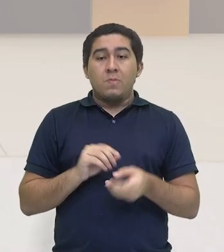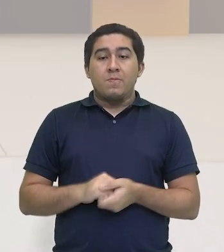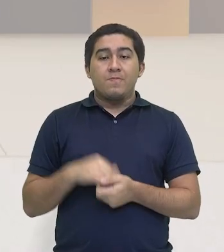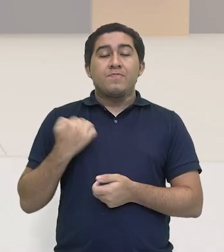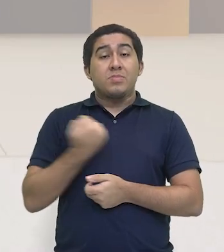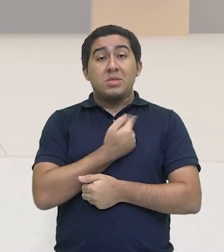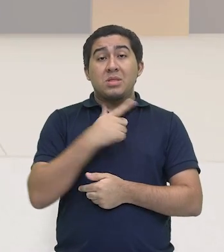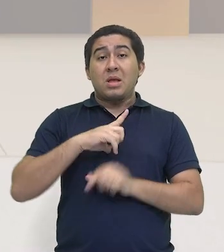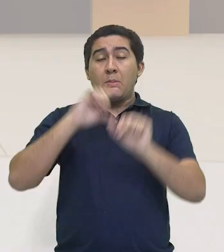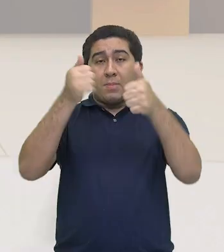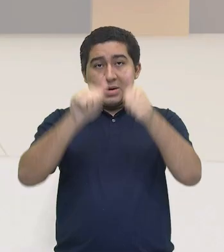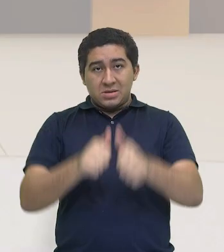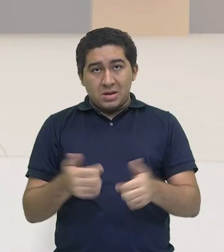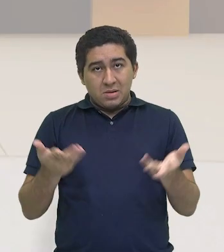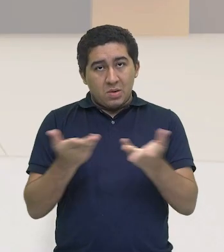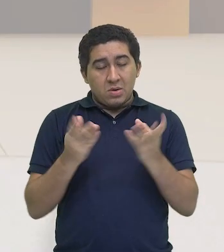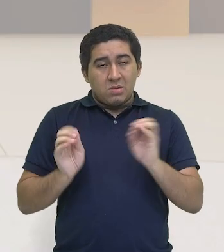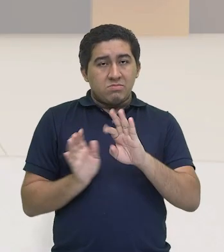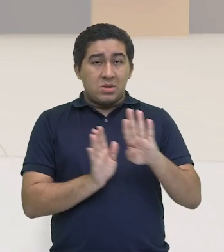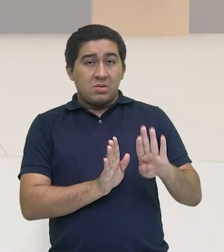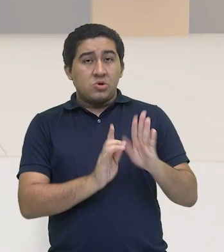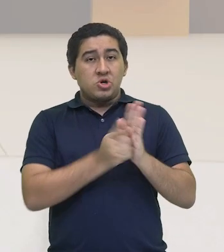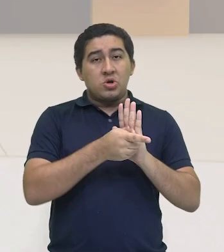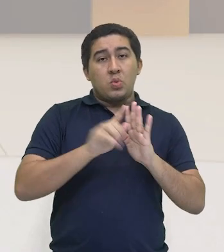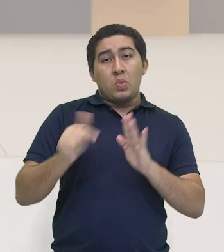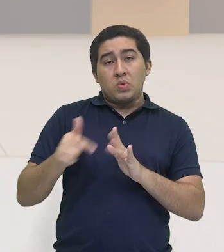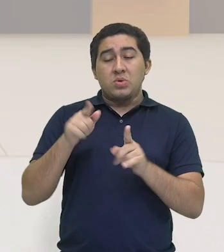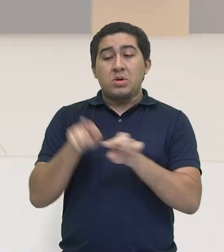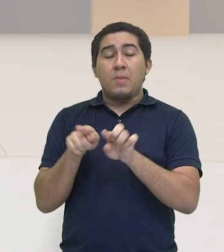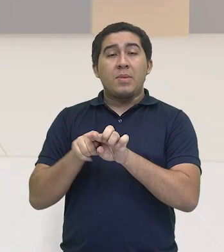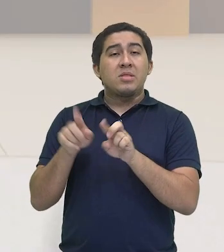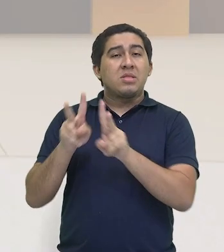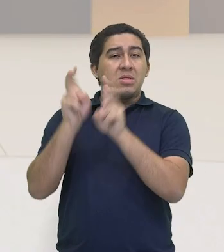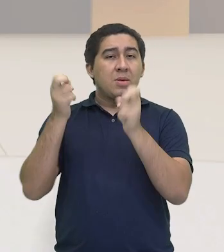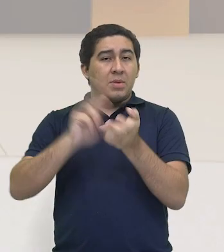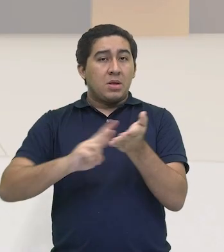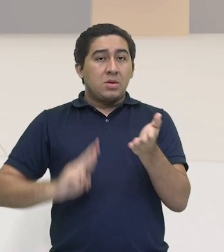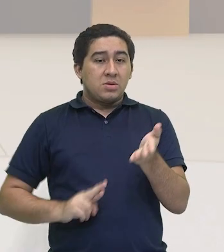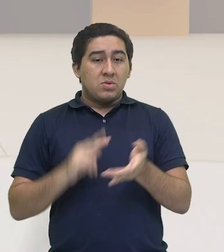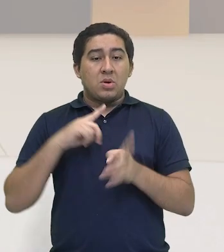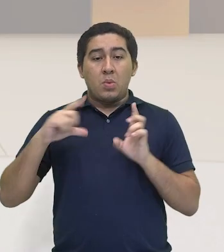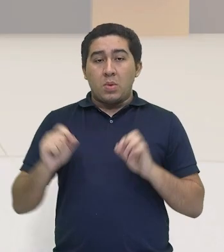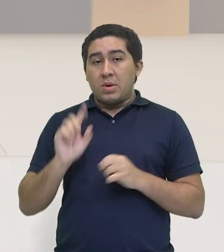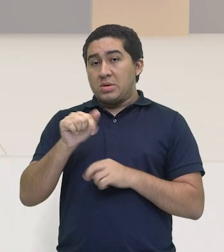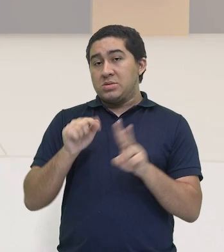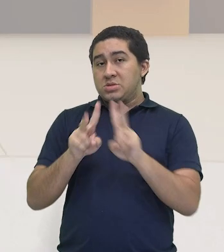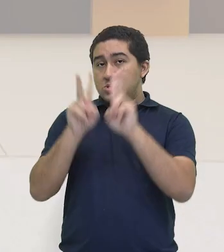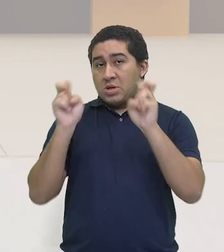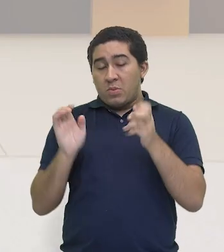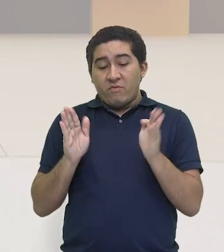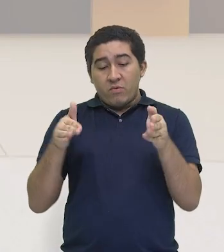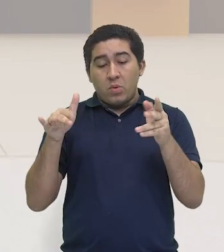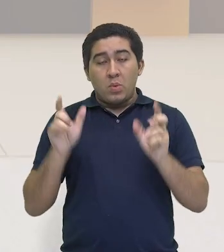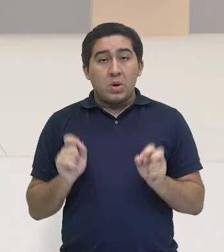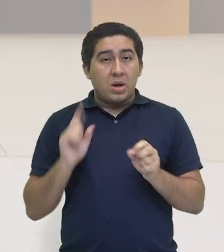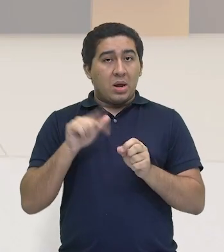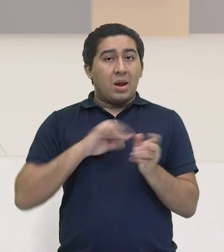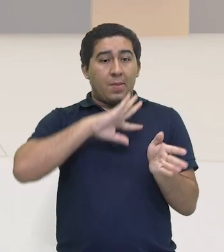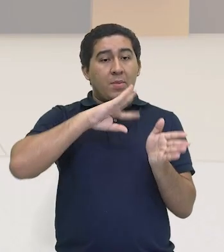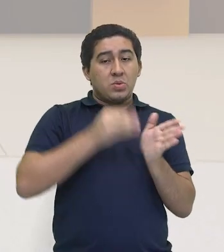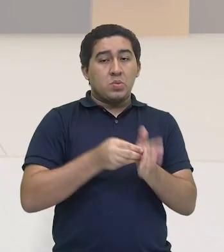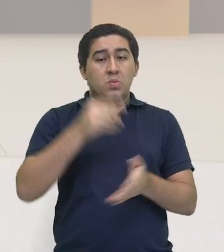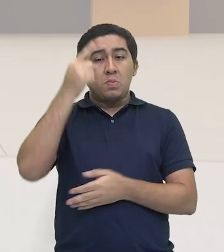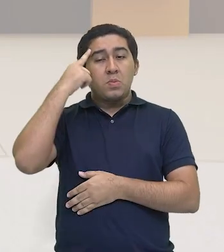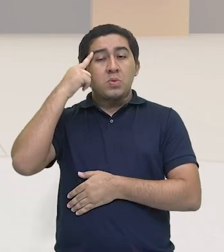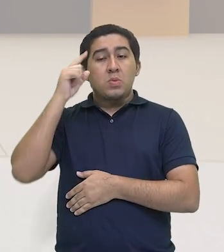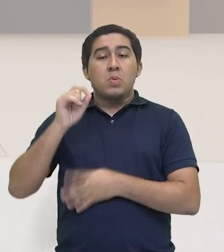uma analisada, agora saindo um pouco do documentário, em temas de redação, nós temos aí esses temas voltados para a Amazônia, pensando